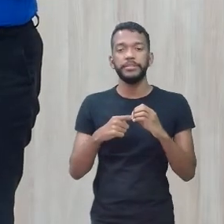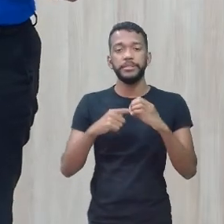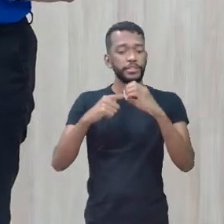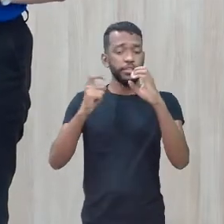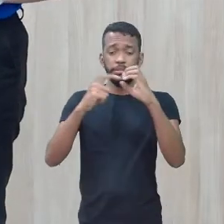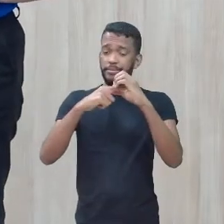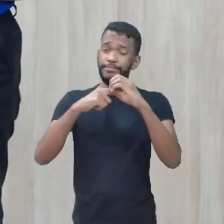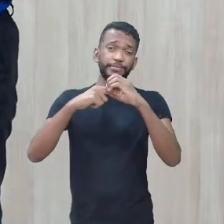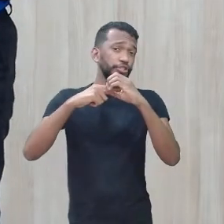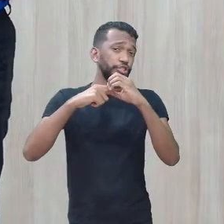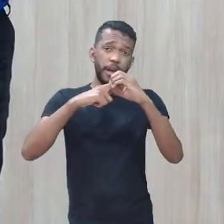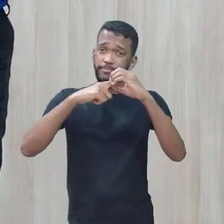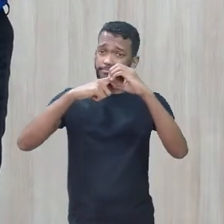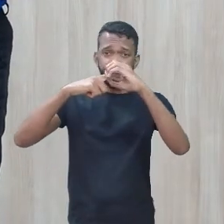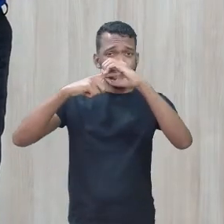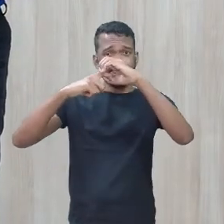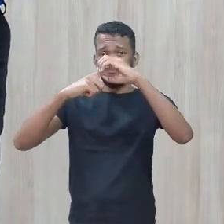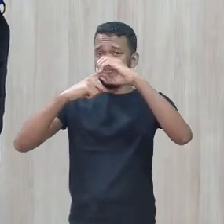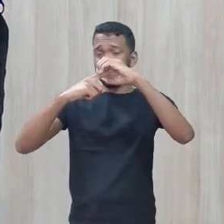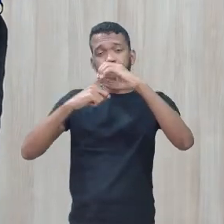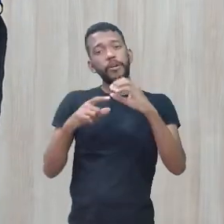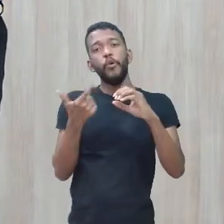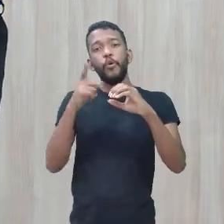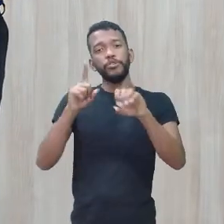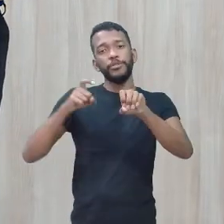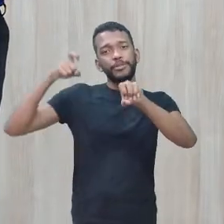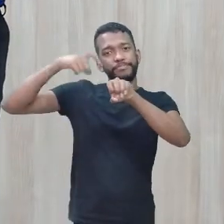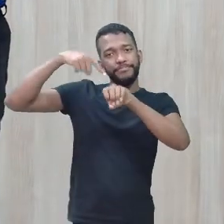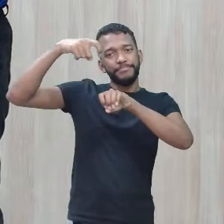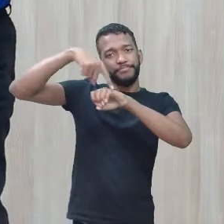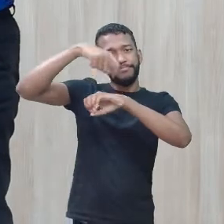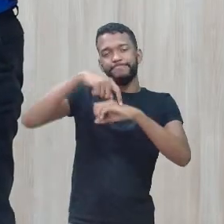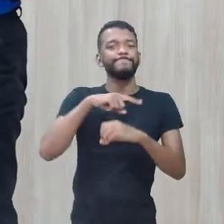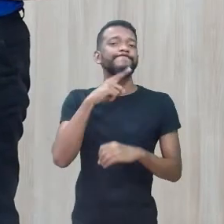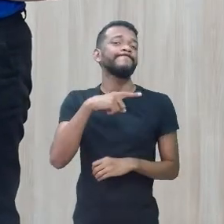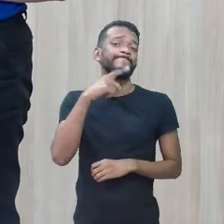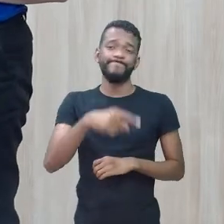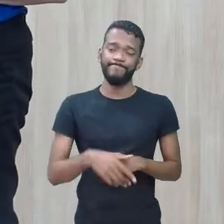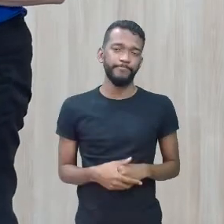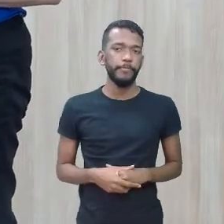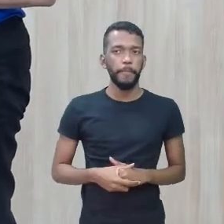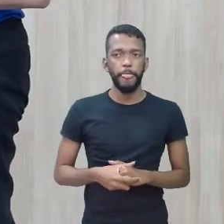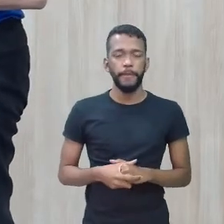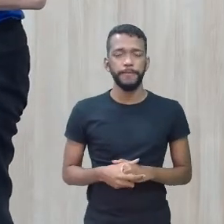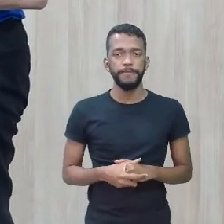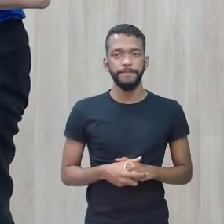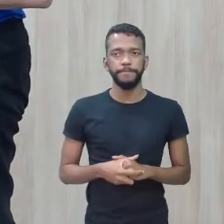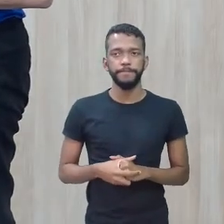fecunda, nenhum outro espermatozoide consegue mais fecundar.